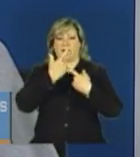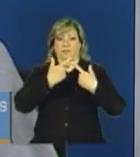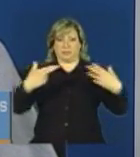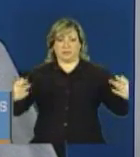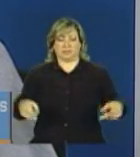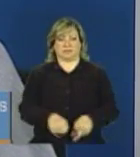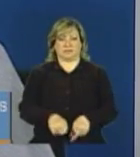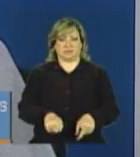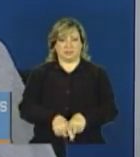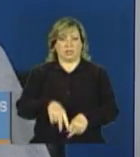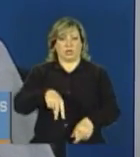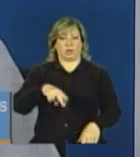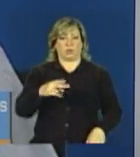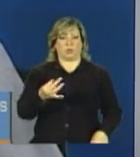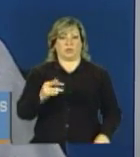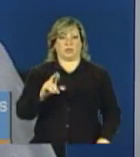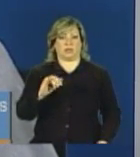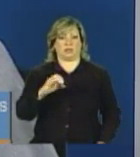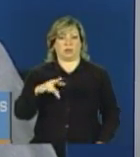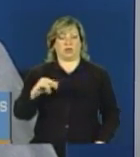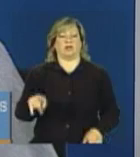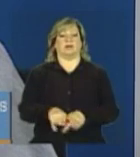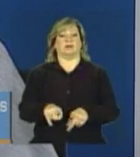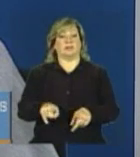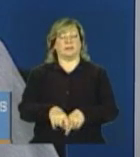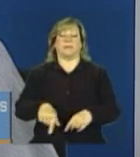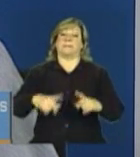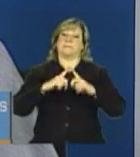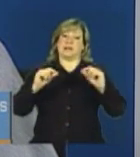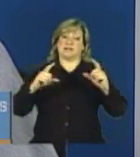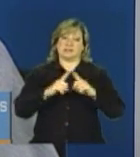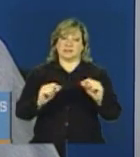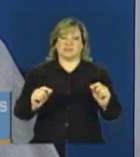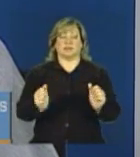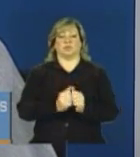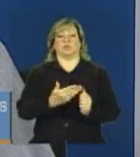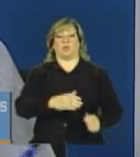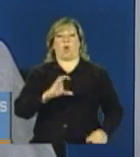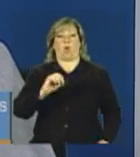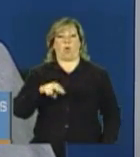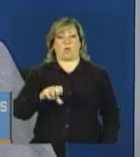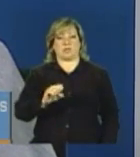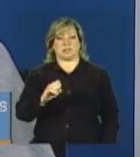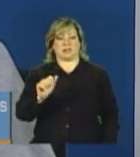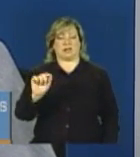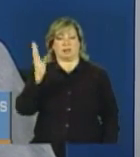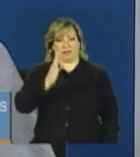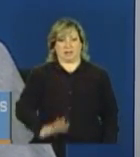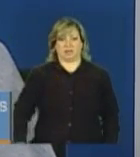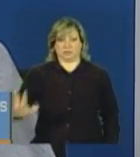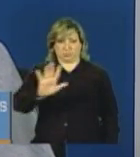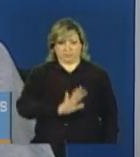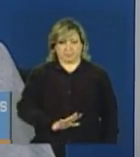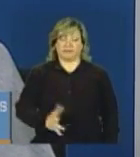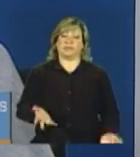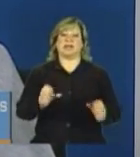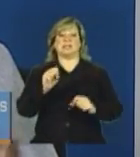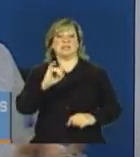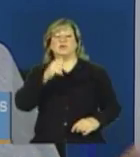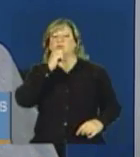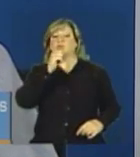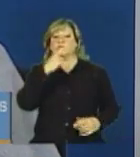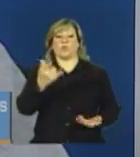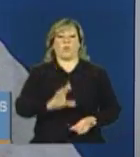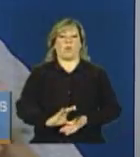periódicas no, na, em Brasília, né, junto com o Conselho Nacional. Caso não haja um Conselho Municipal de Segurança